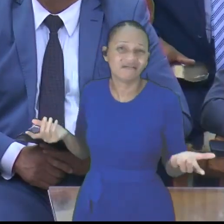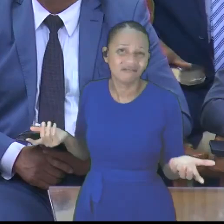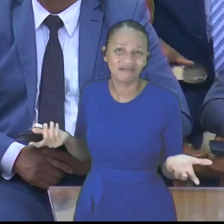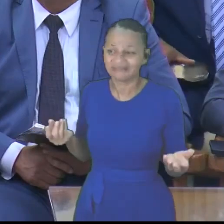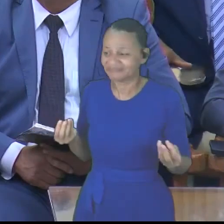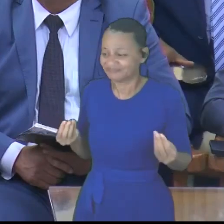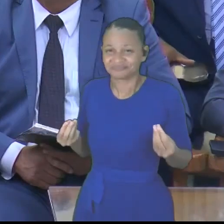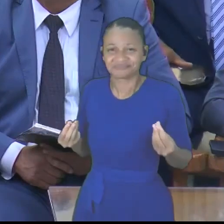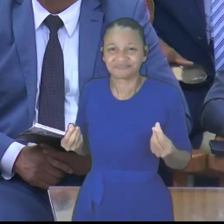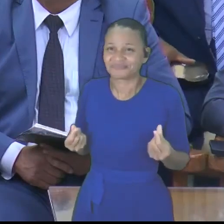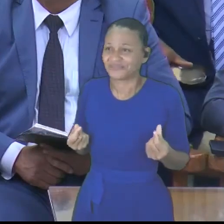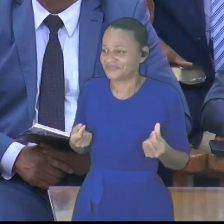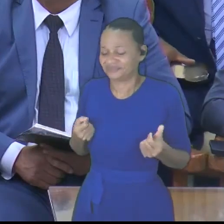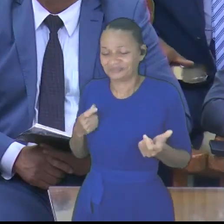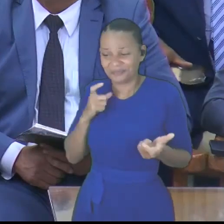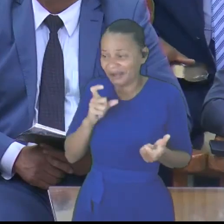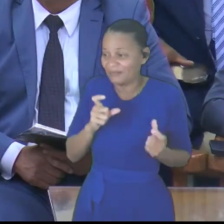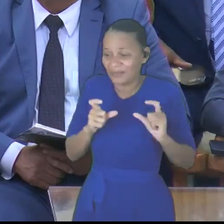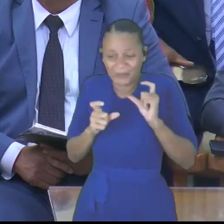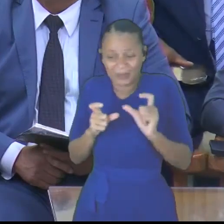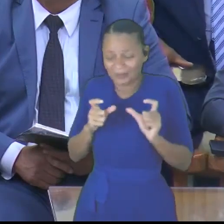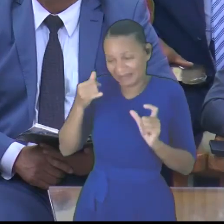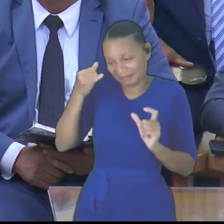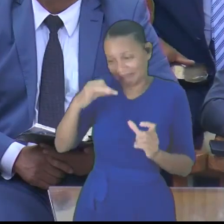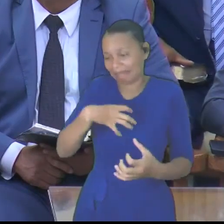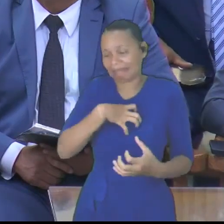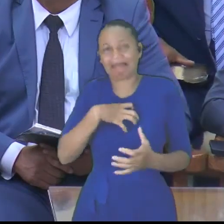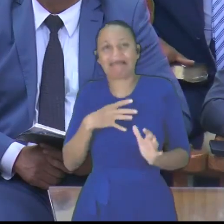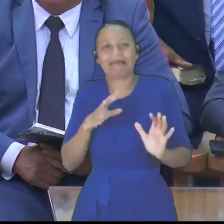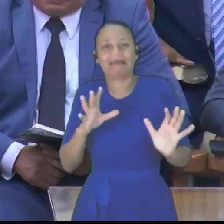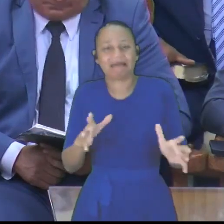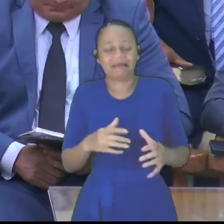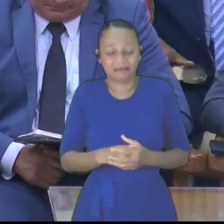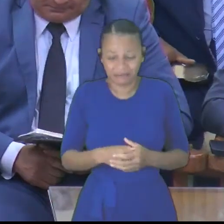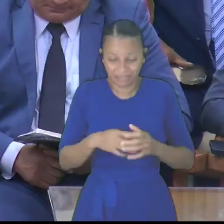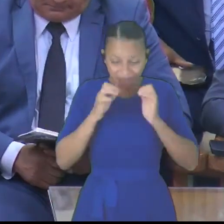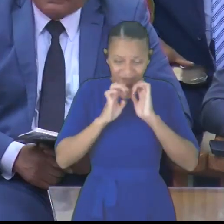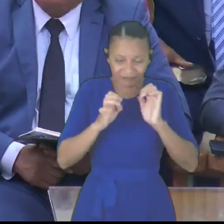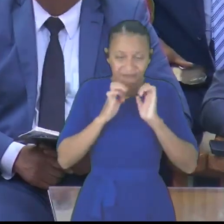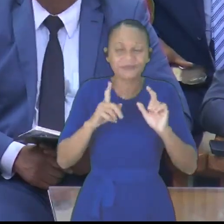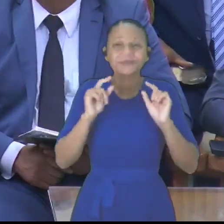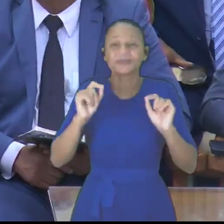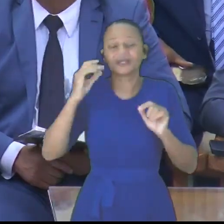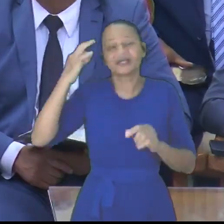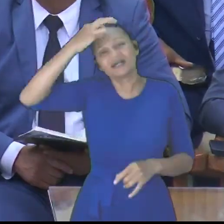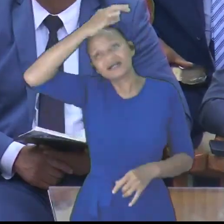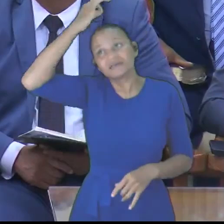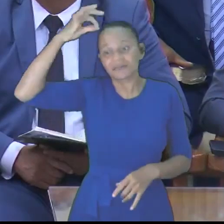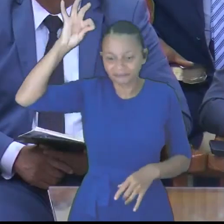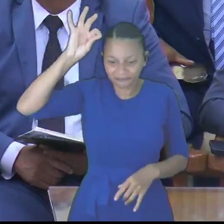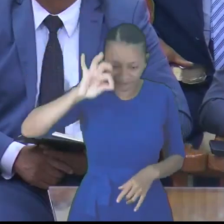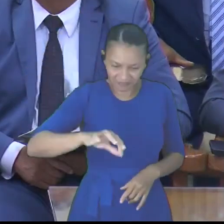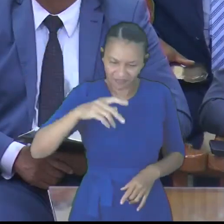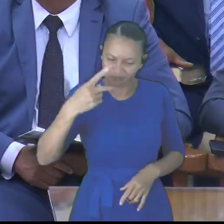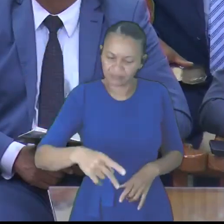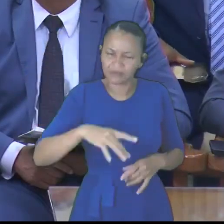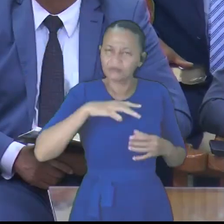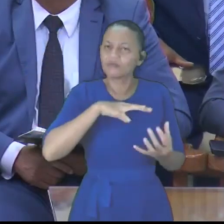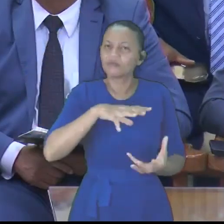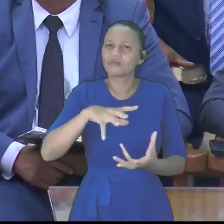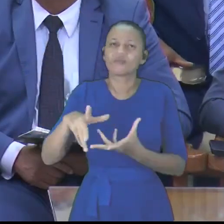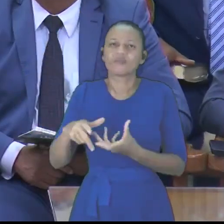fica até sem querer ofender as pessoas. Mas isso não é evangelho. Vamos ver qual foi o evangelho. O que é que o Espírito Santo vem fazer na terra? Ele não vem